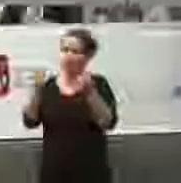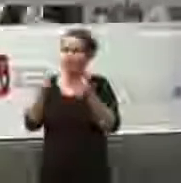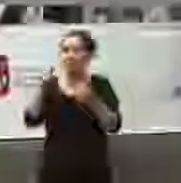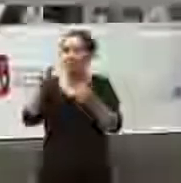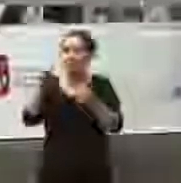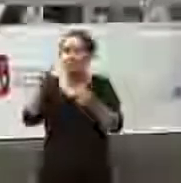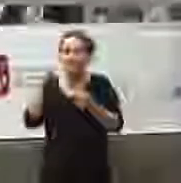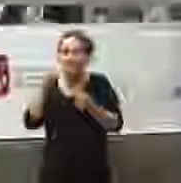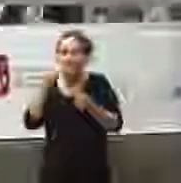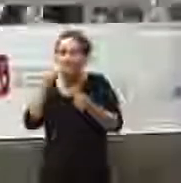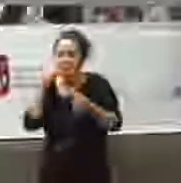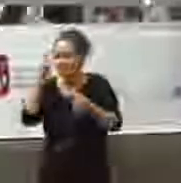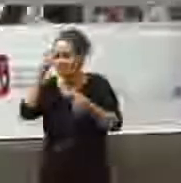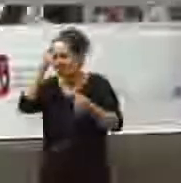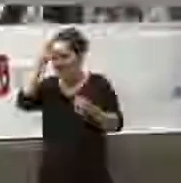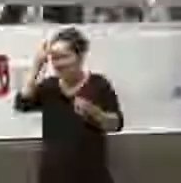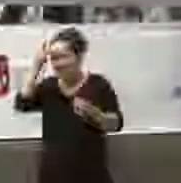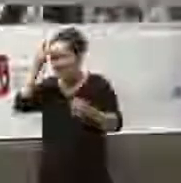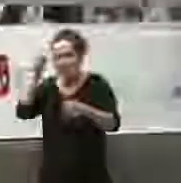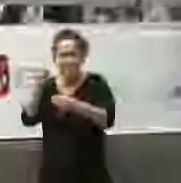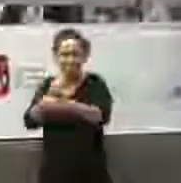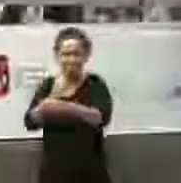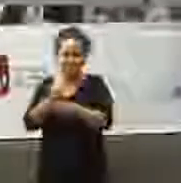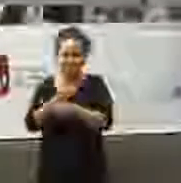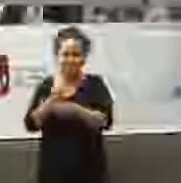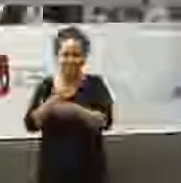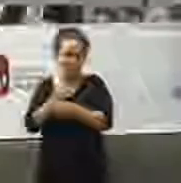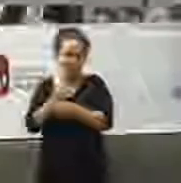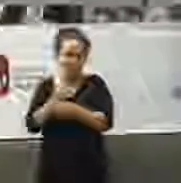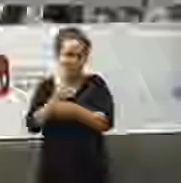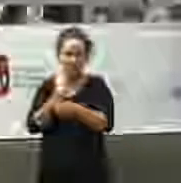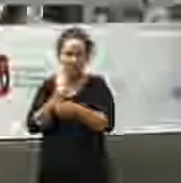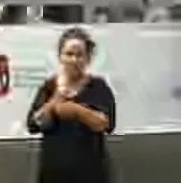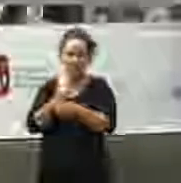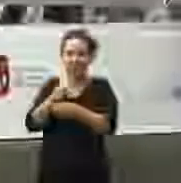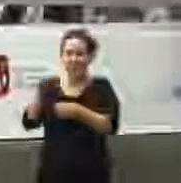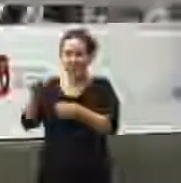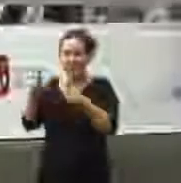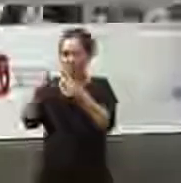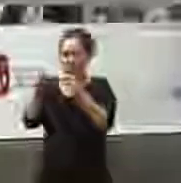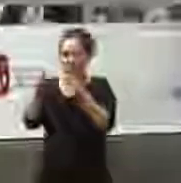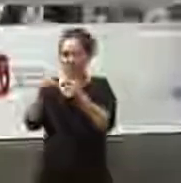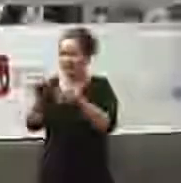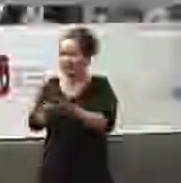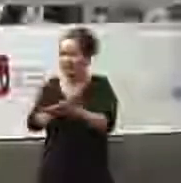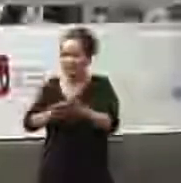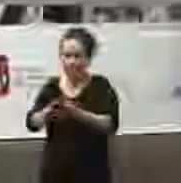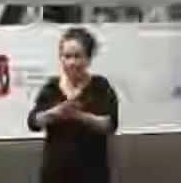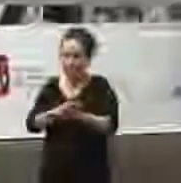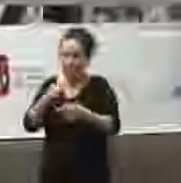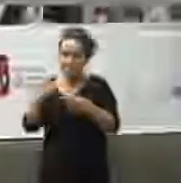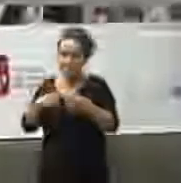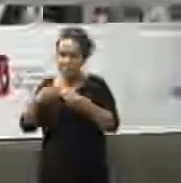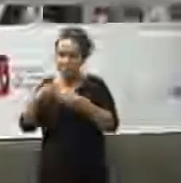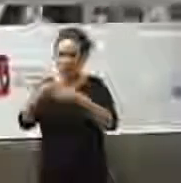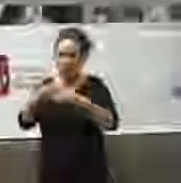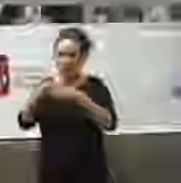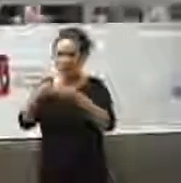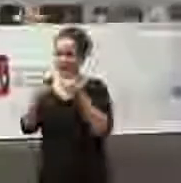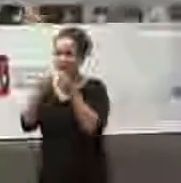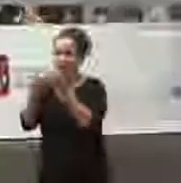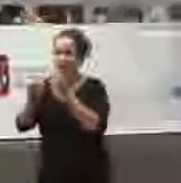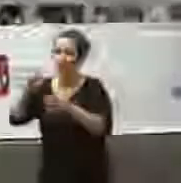por paciente por ano o custo para o df seria zero porque o ministério fornecerá todos fatores